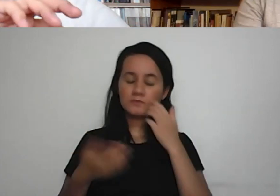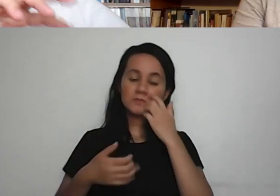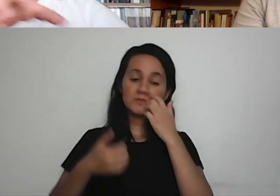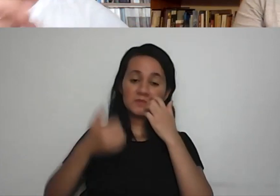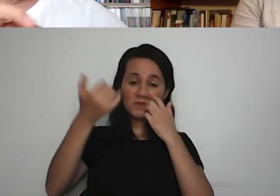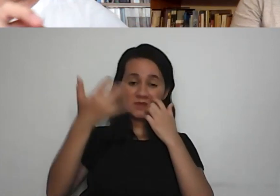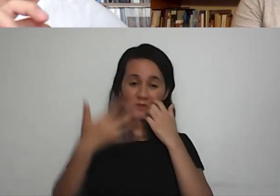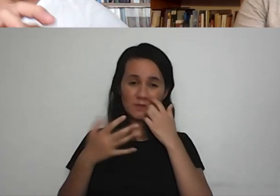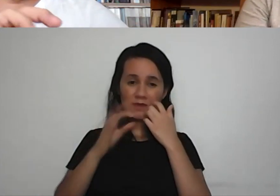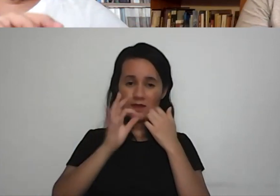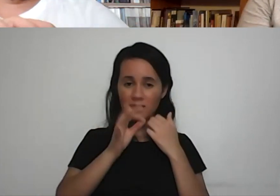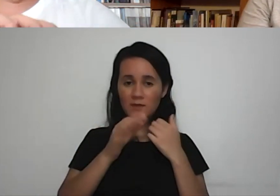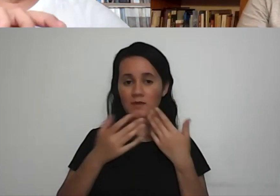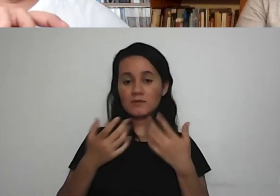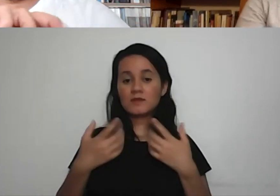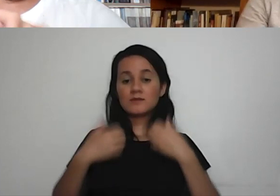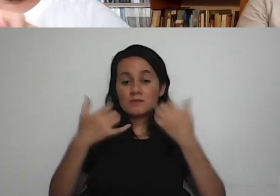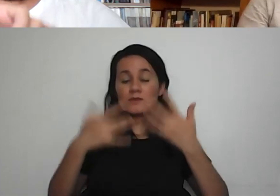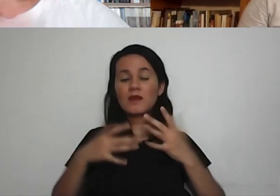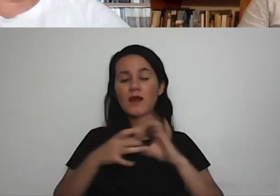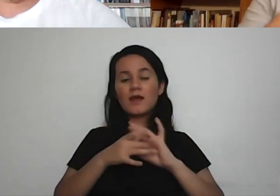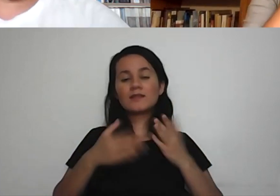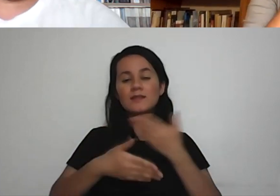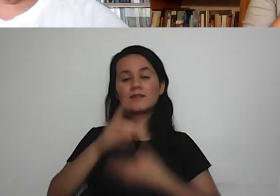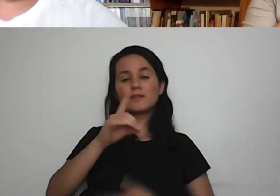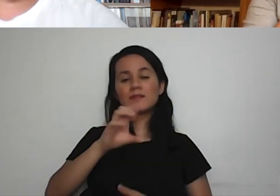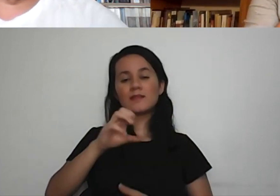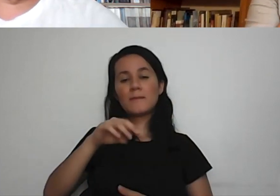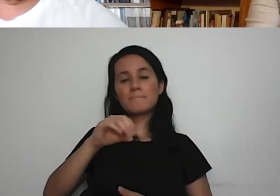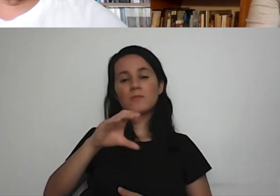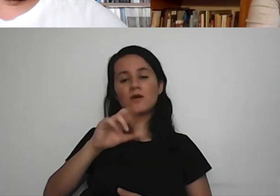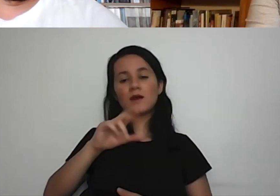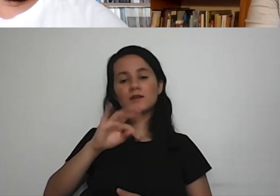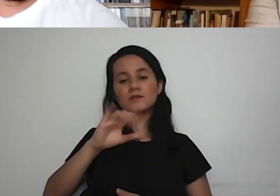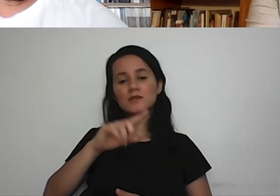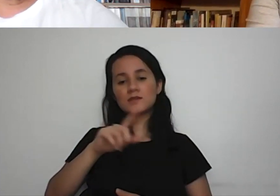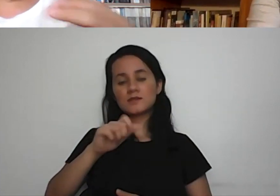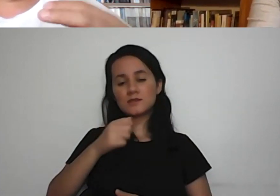quando a gente fala em democratização, é isso, porque é colocar de ponta cabeça o